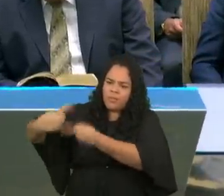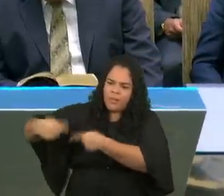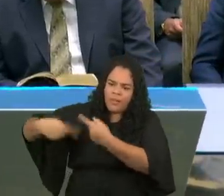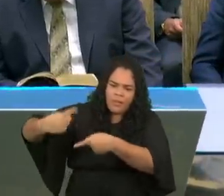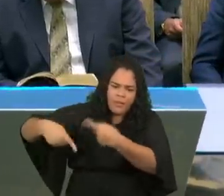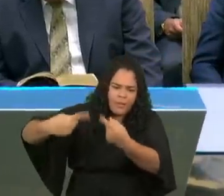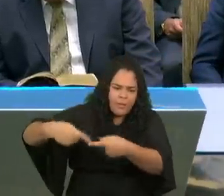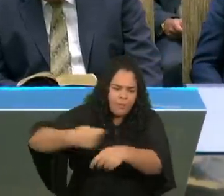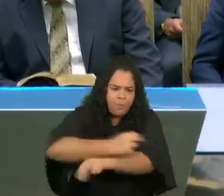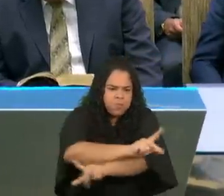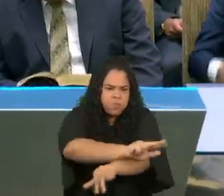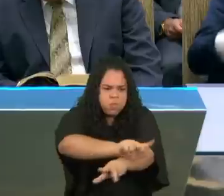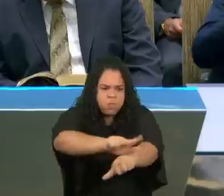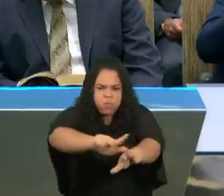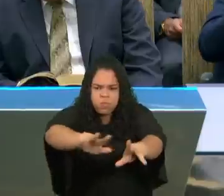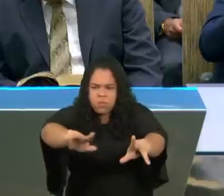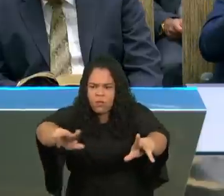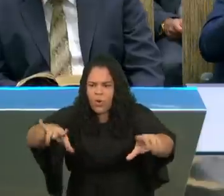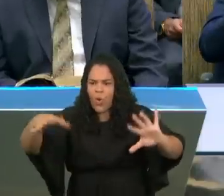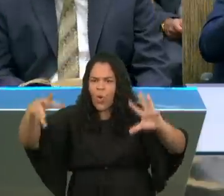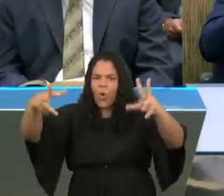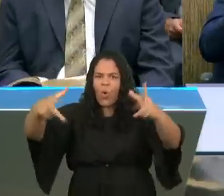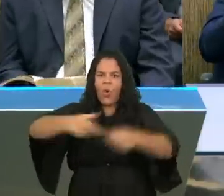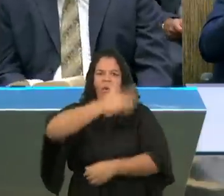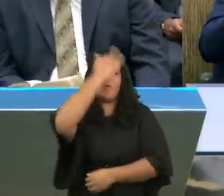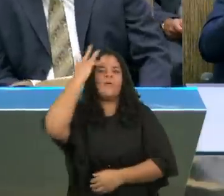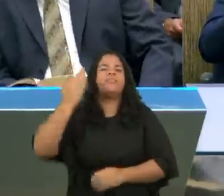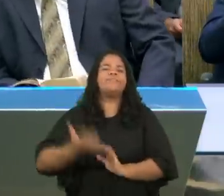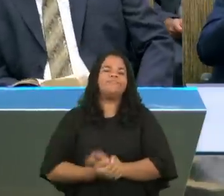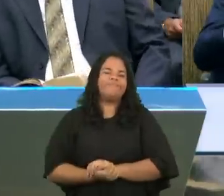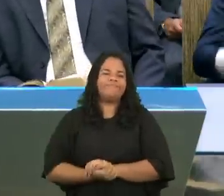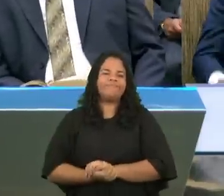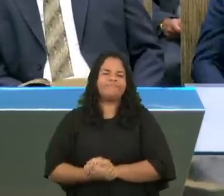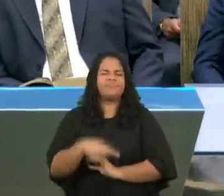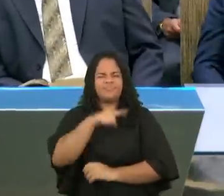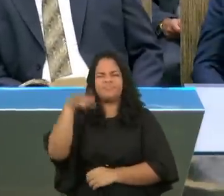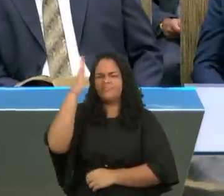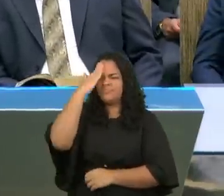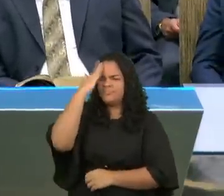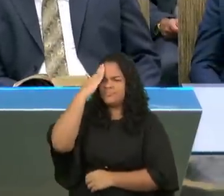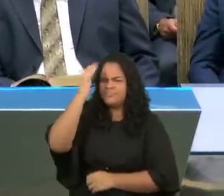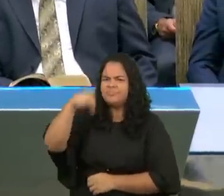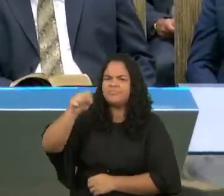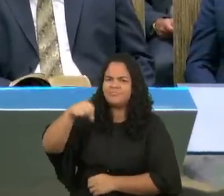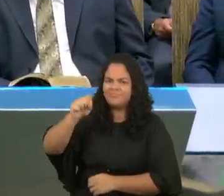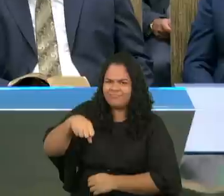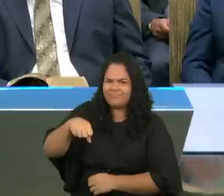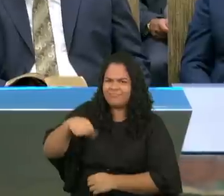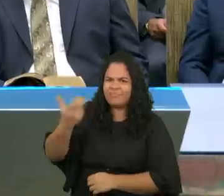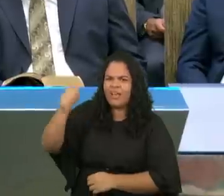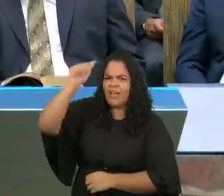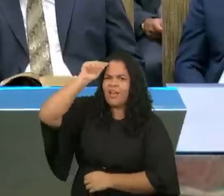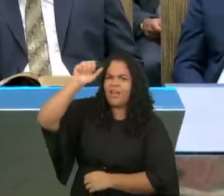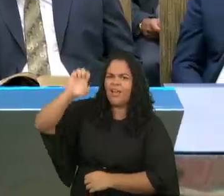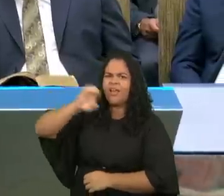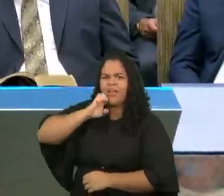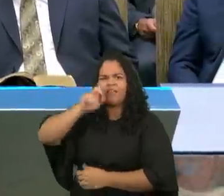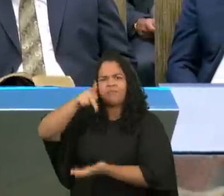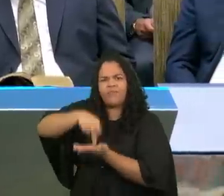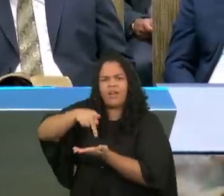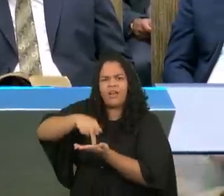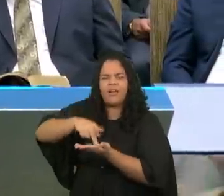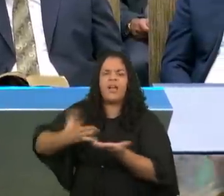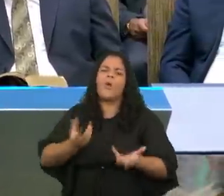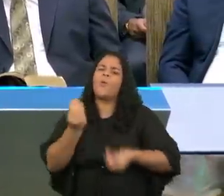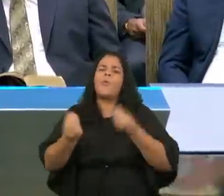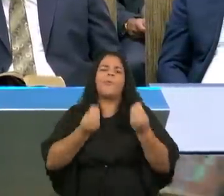feminino, o mitocôndrias, que vai à carga genética, principalmente de doenças e outras coisas, sai do homem. Puf, ele perde.